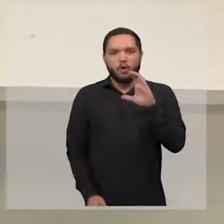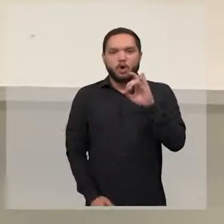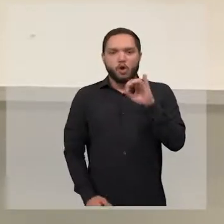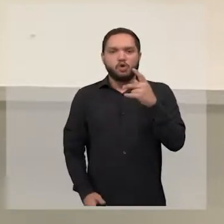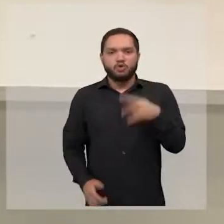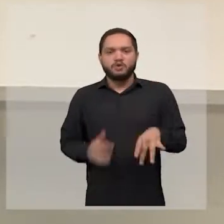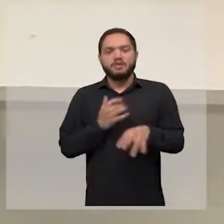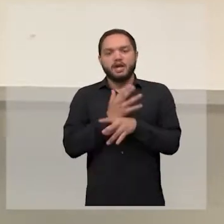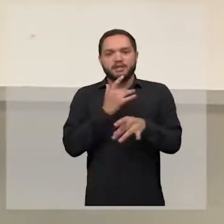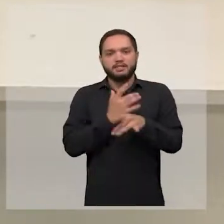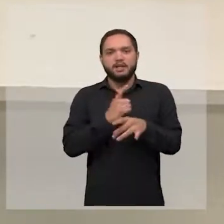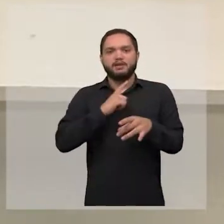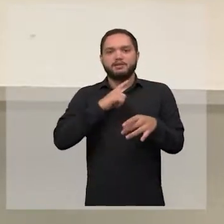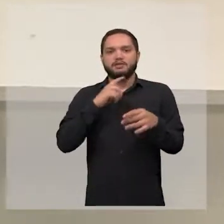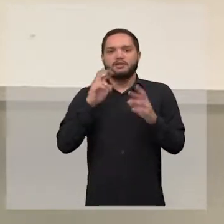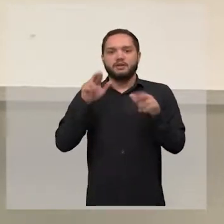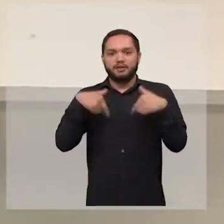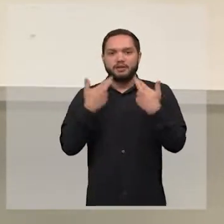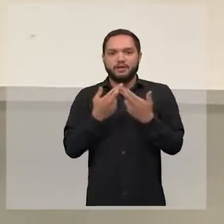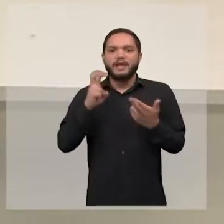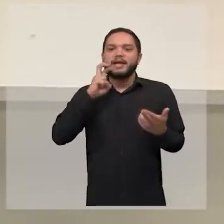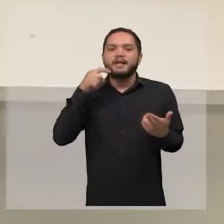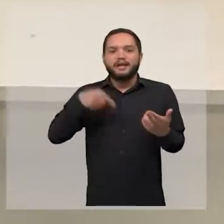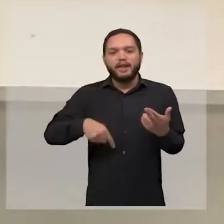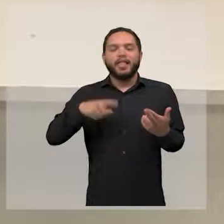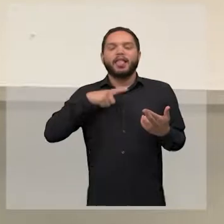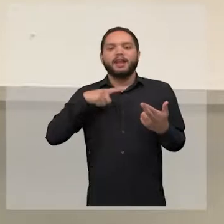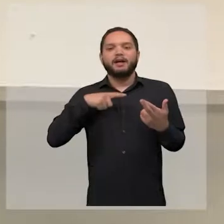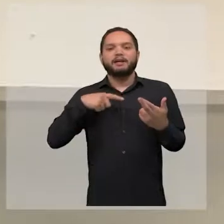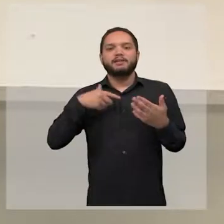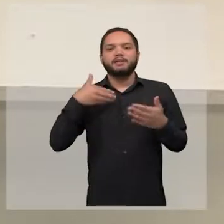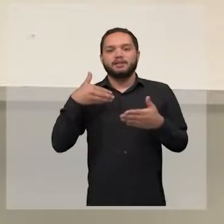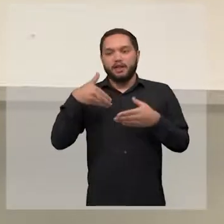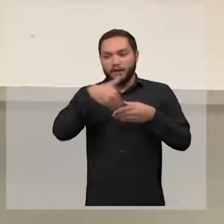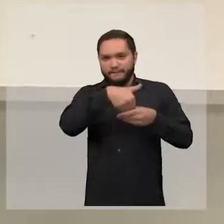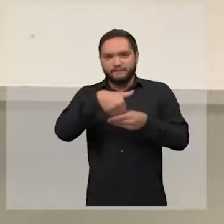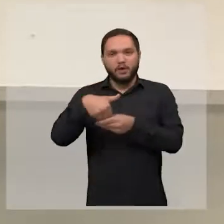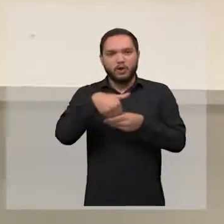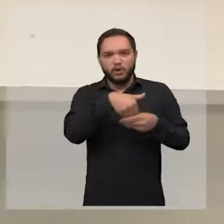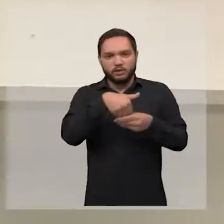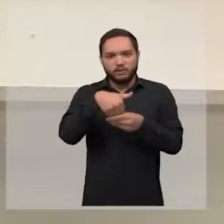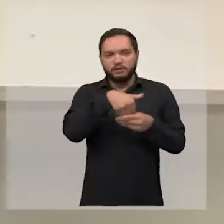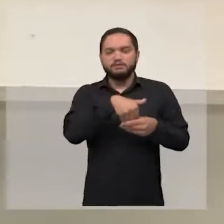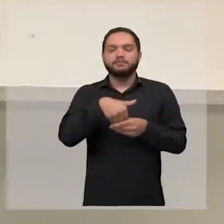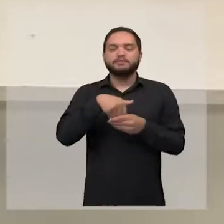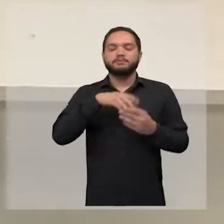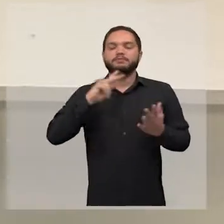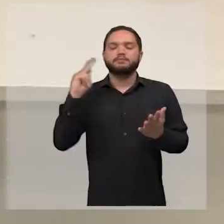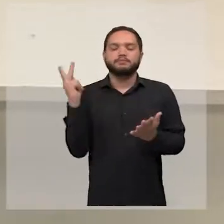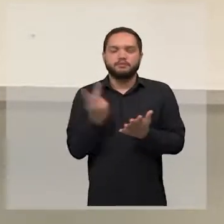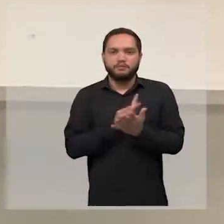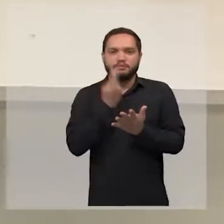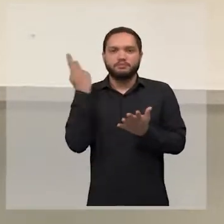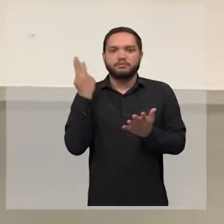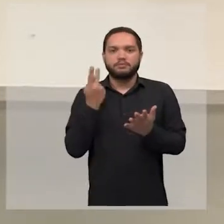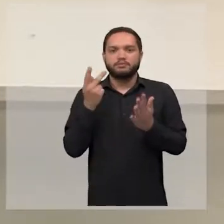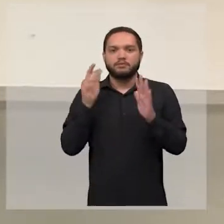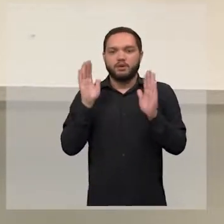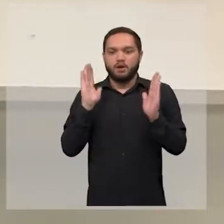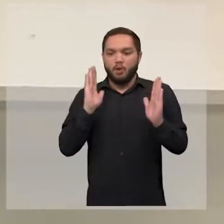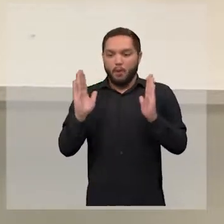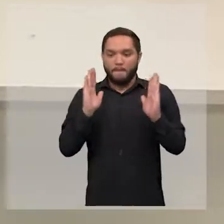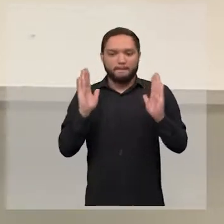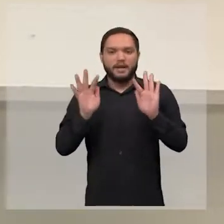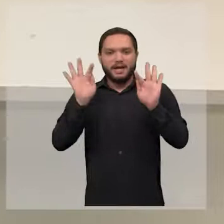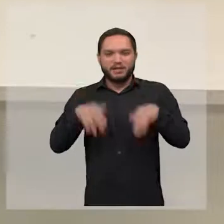sessão da última quinta-feira, na Casa. Houve o término do prazo para a apresentação de emendas por parte